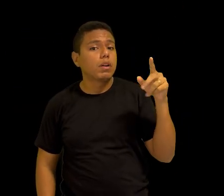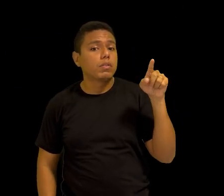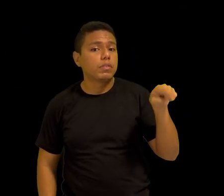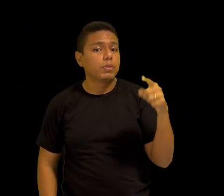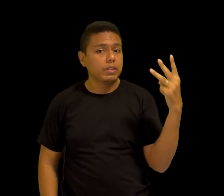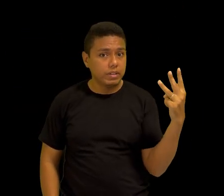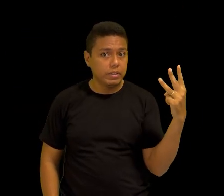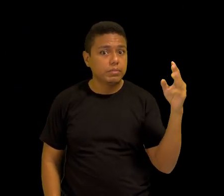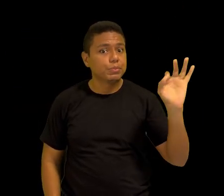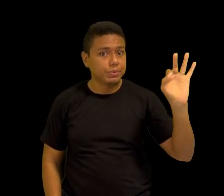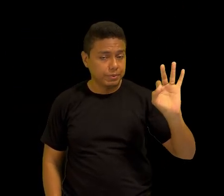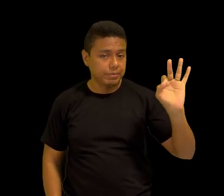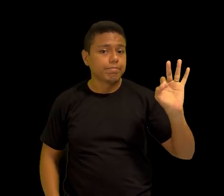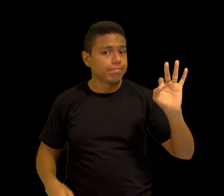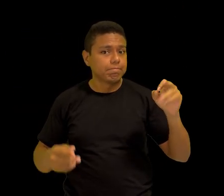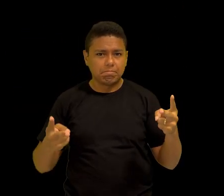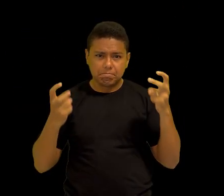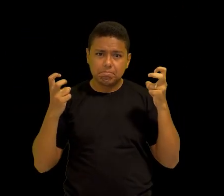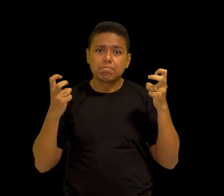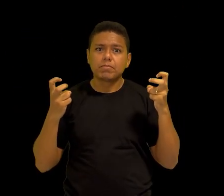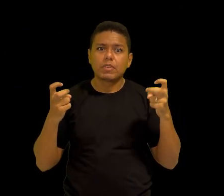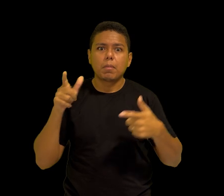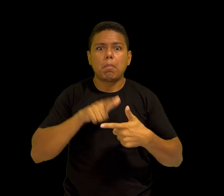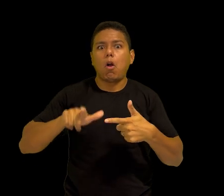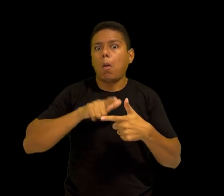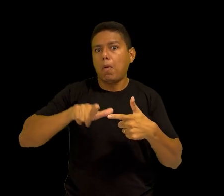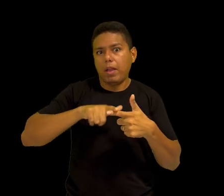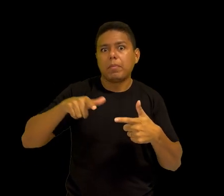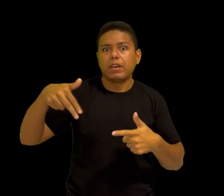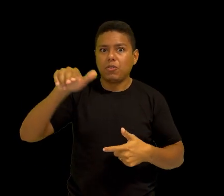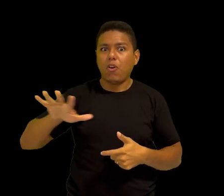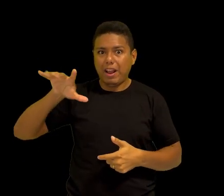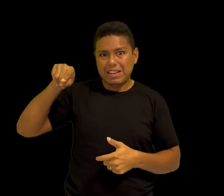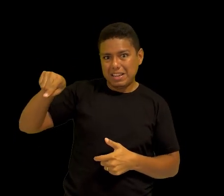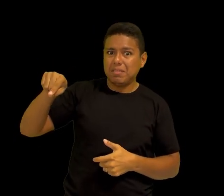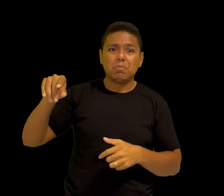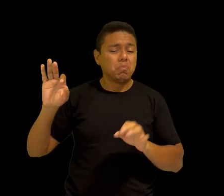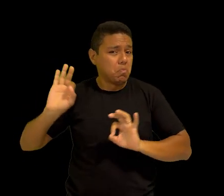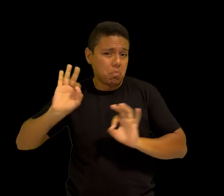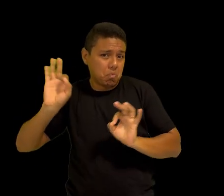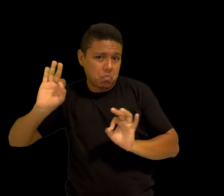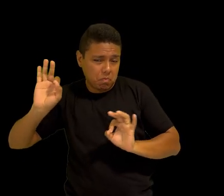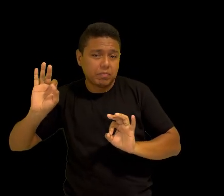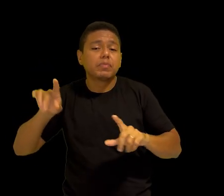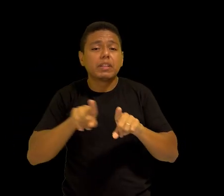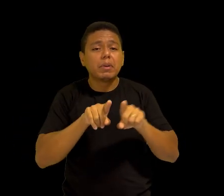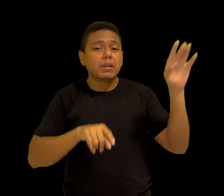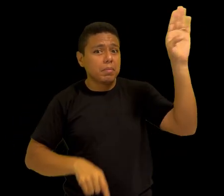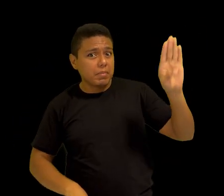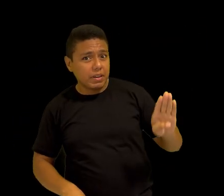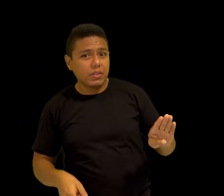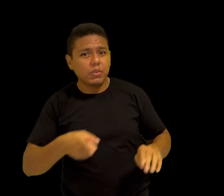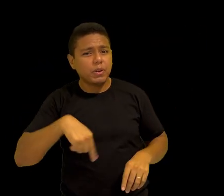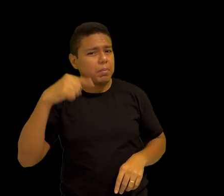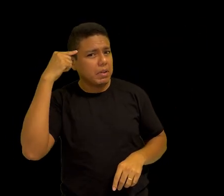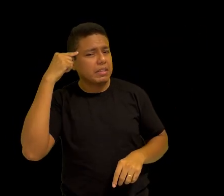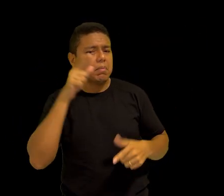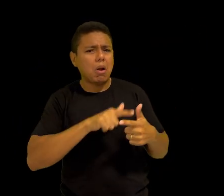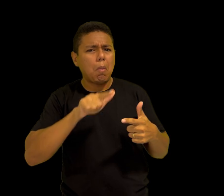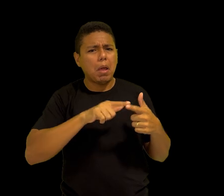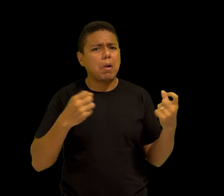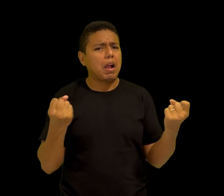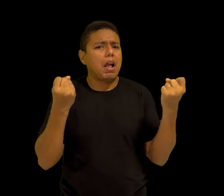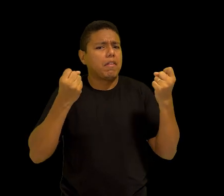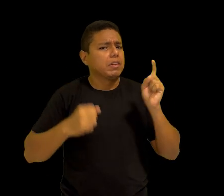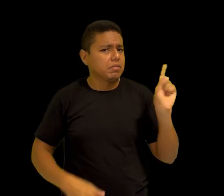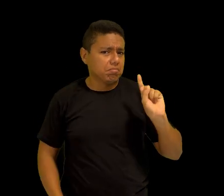4,3%, portanto, não existe esse problema na região Nordeste, né, como mesmo no Brasil a gente considera que ele não é um problema,